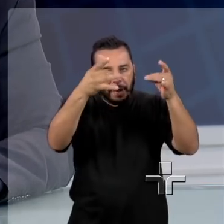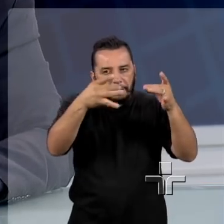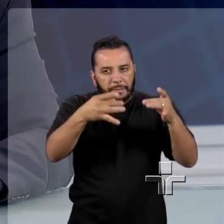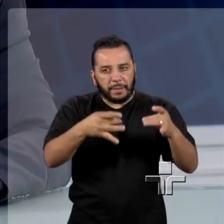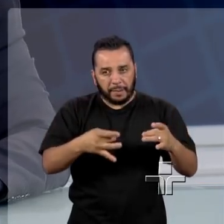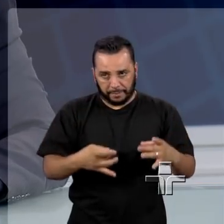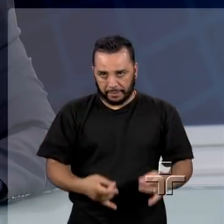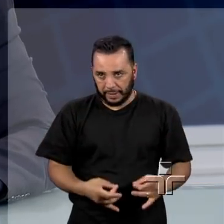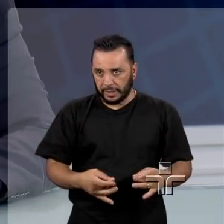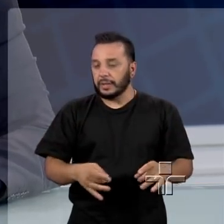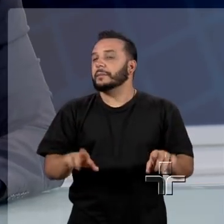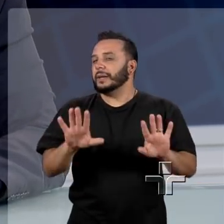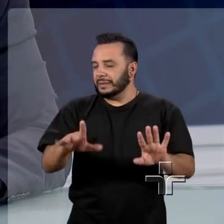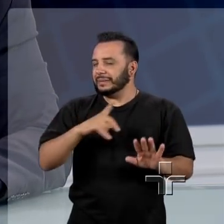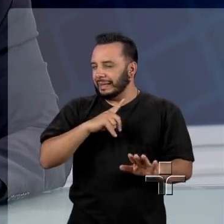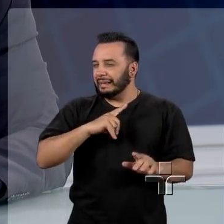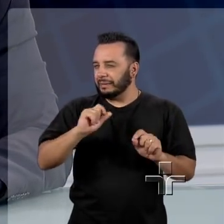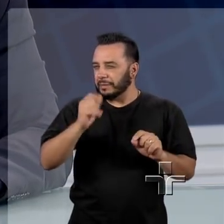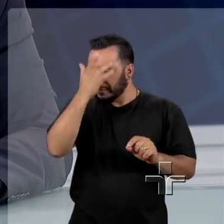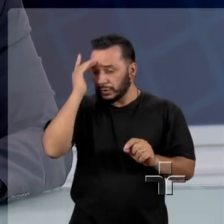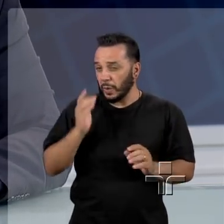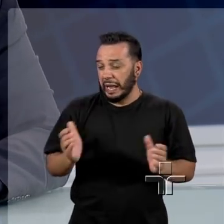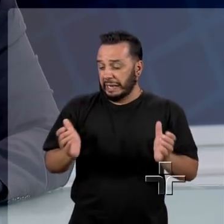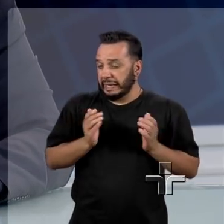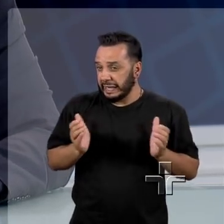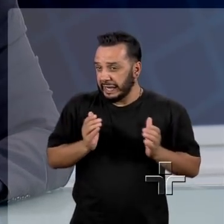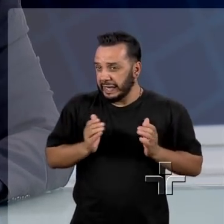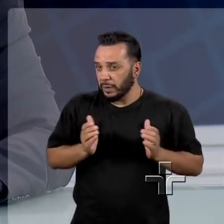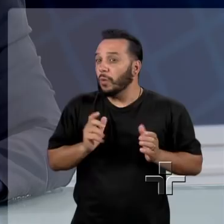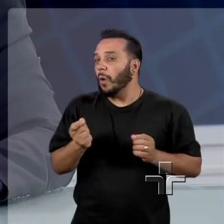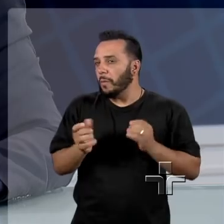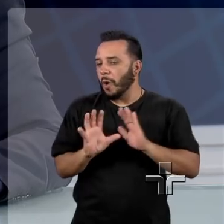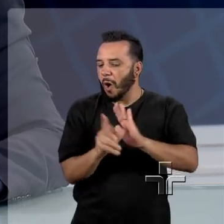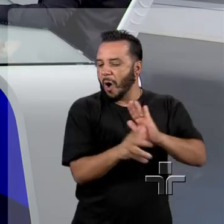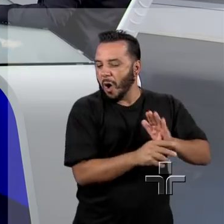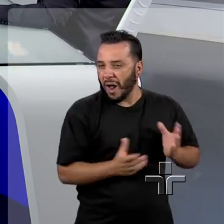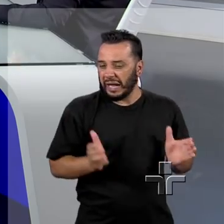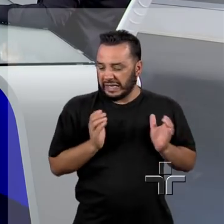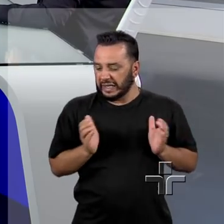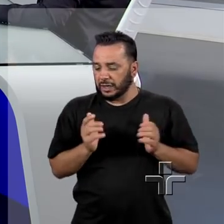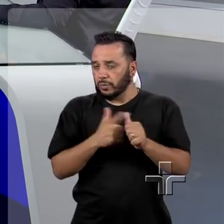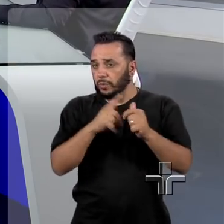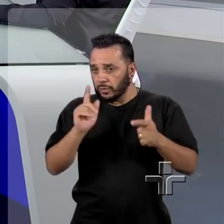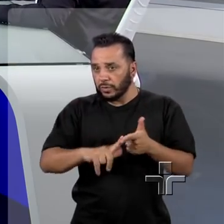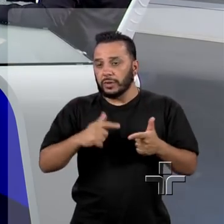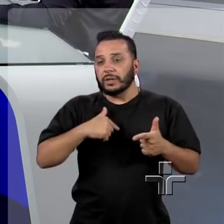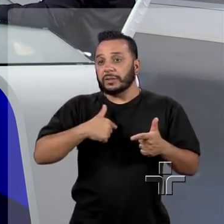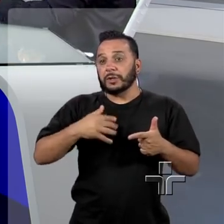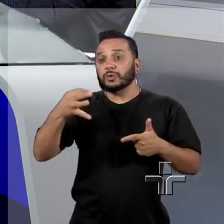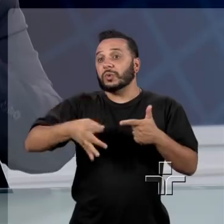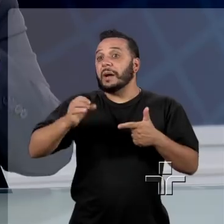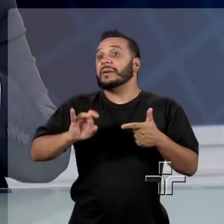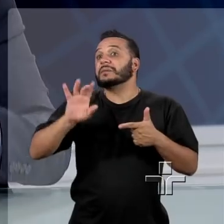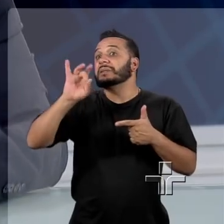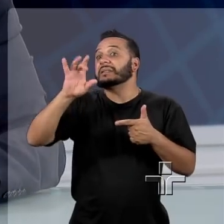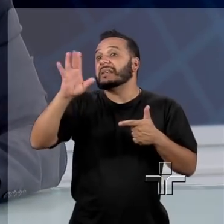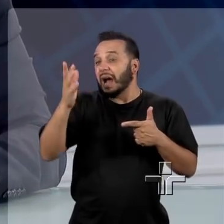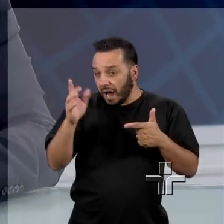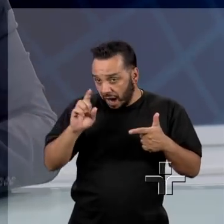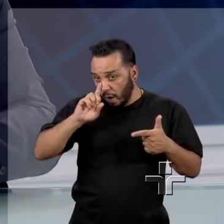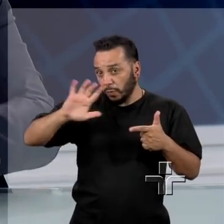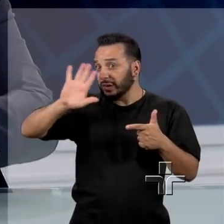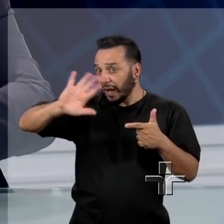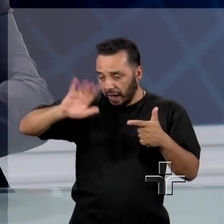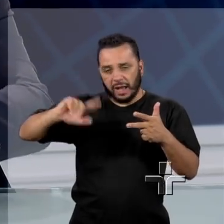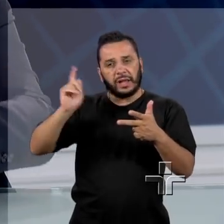do enriquecimento ilícito, a questão do foro privilegiado, a questão da agilização processual e uma série de